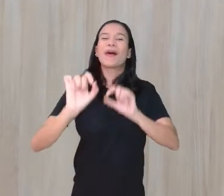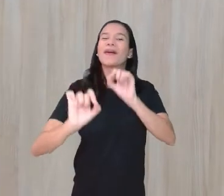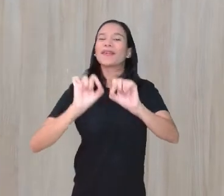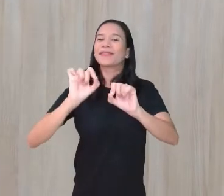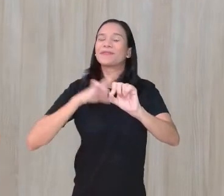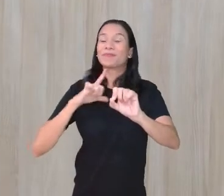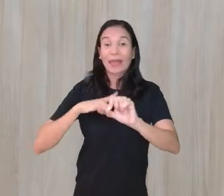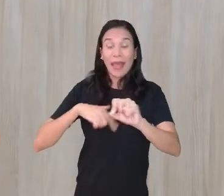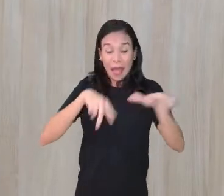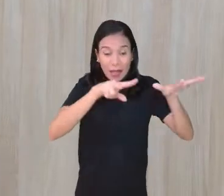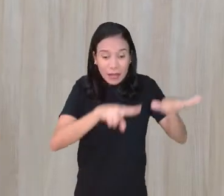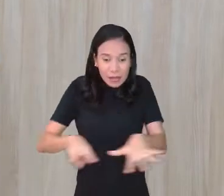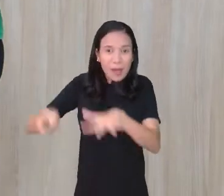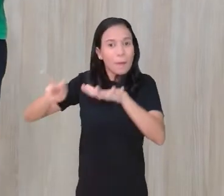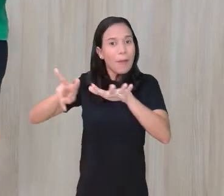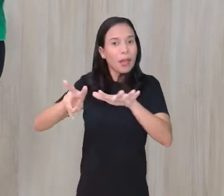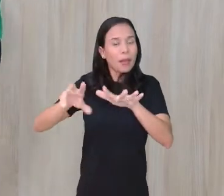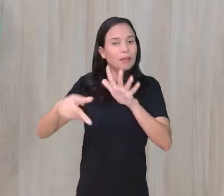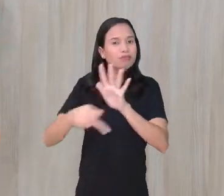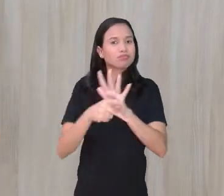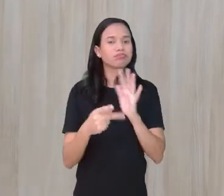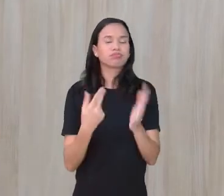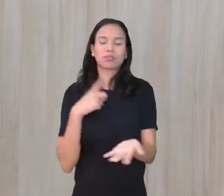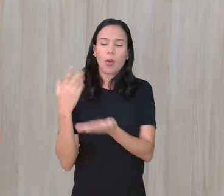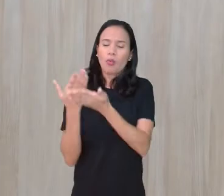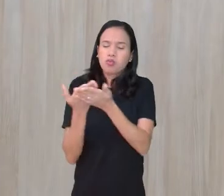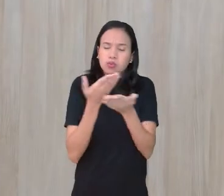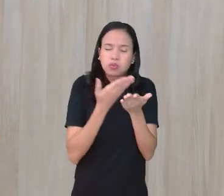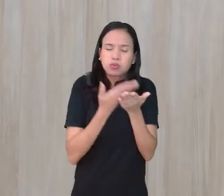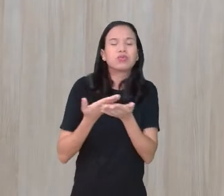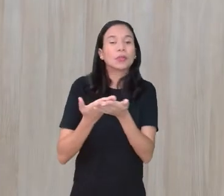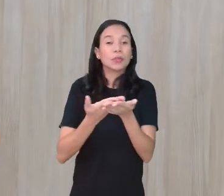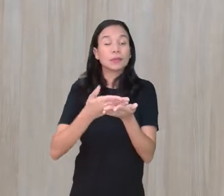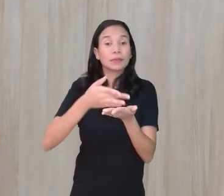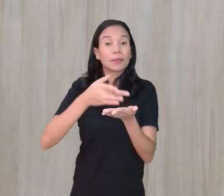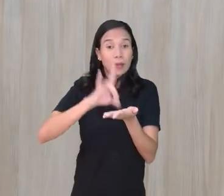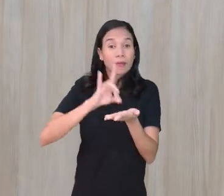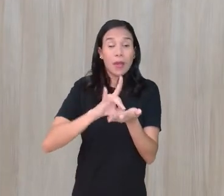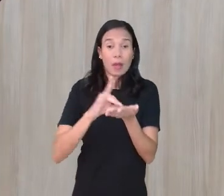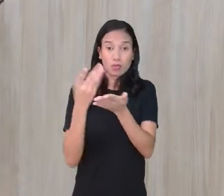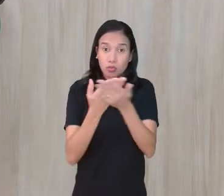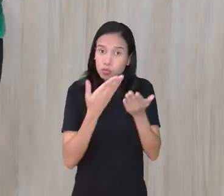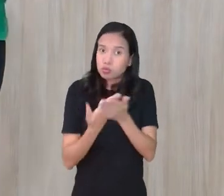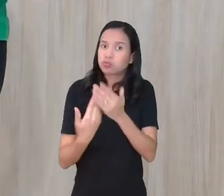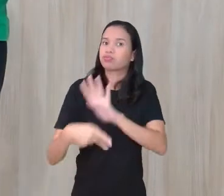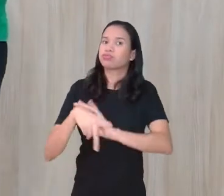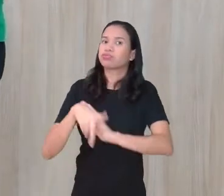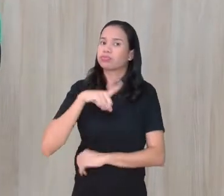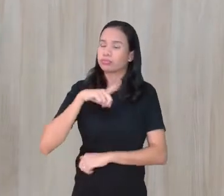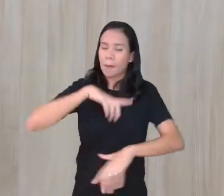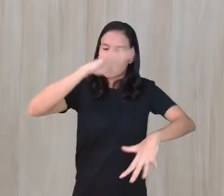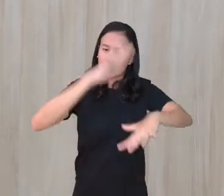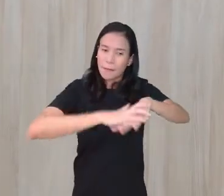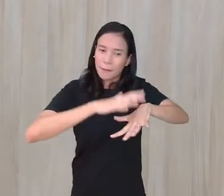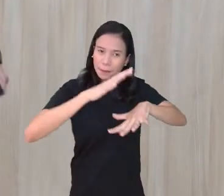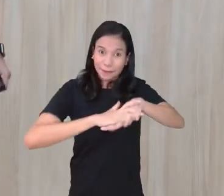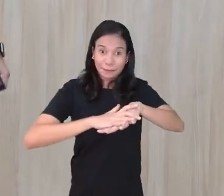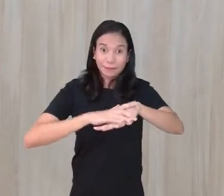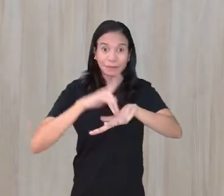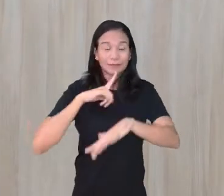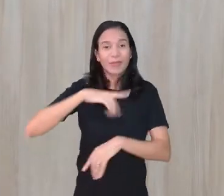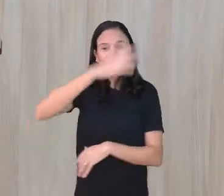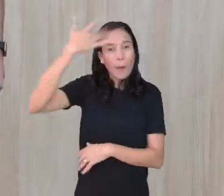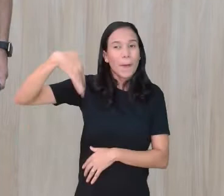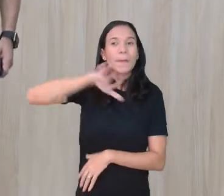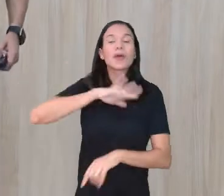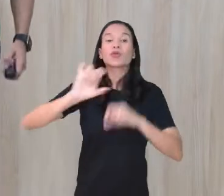a mais uma semana de estudos, a mais uma semana de aula de matemática para a